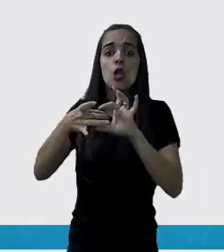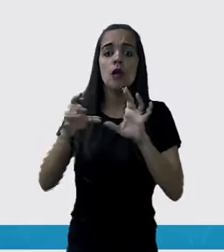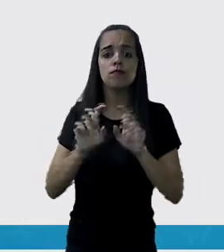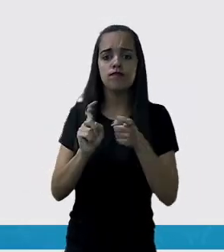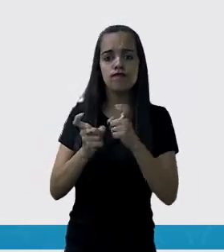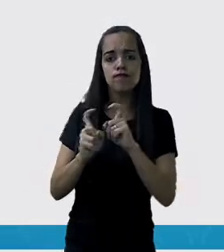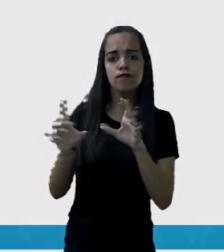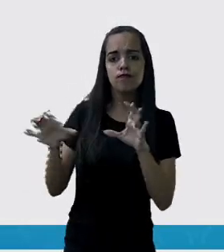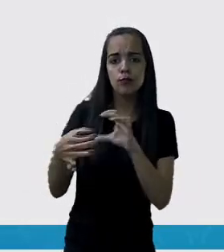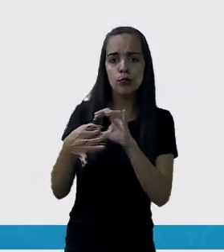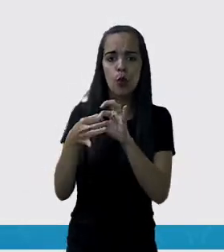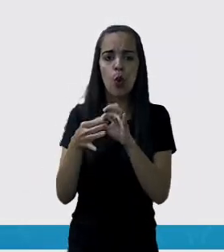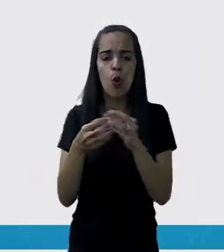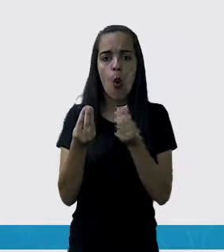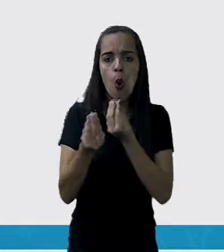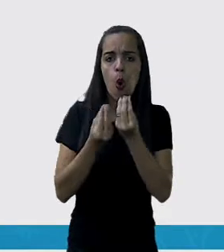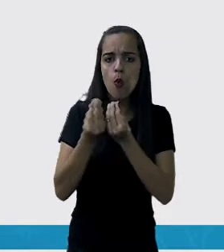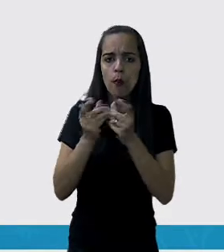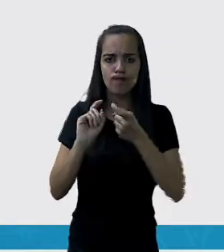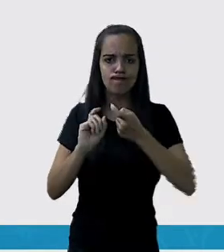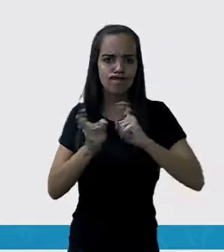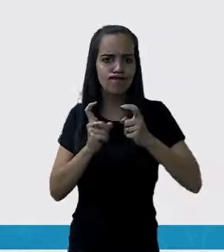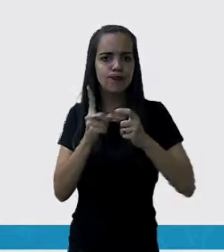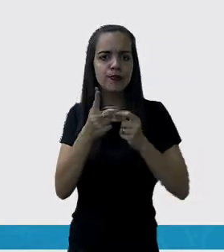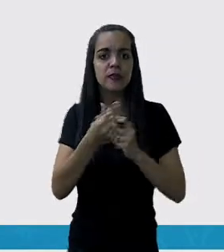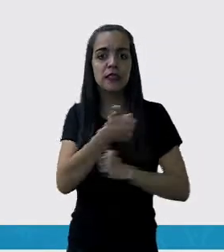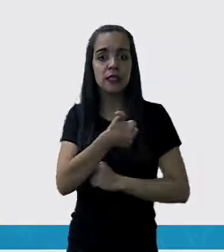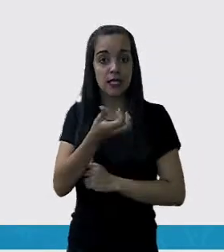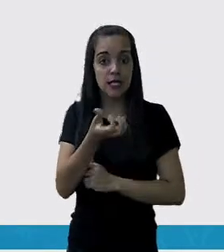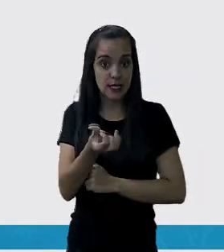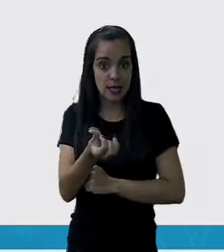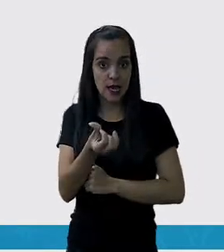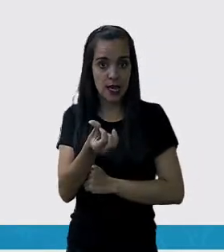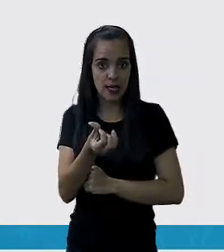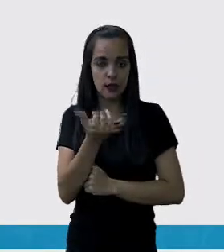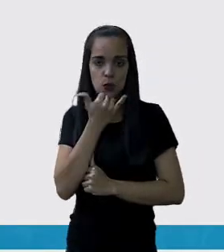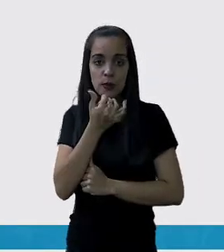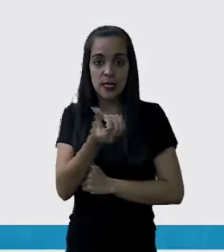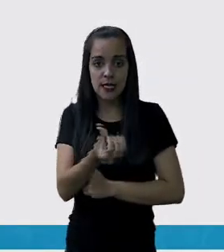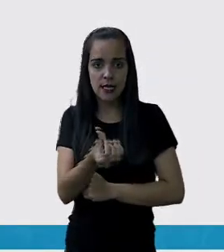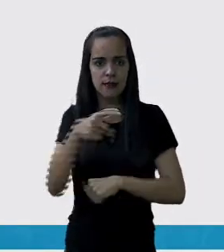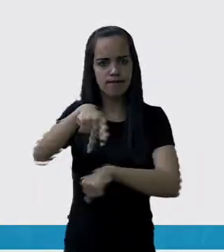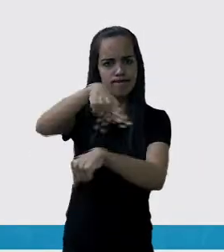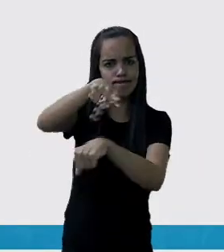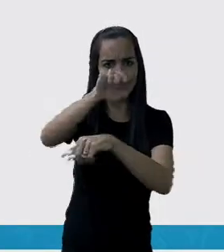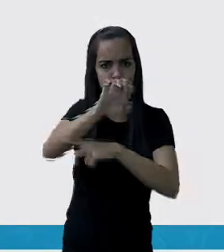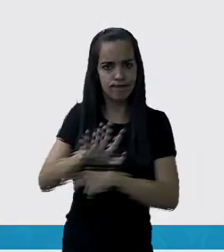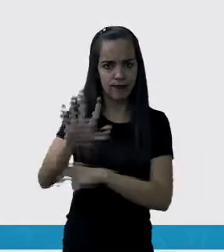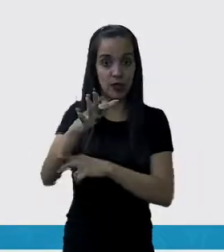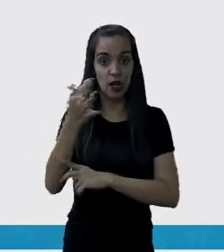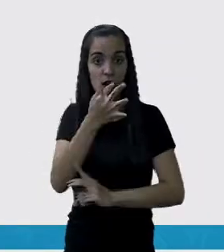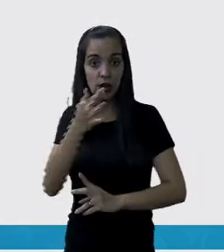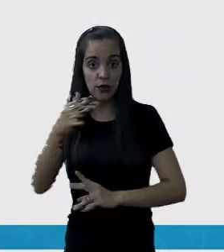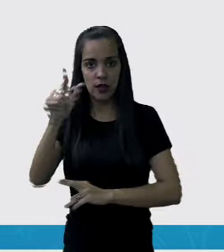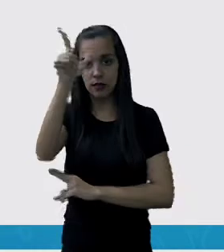Alemanha, Itália e os integrantes do Benelux. Então, nós vamos